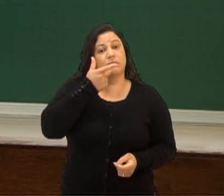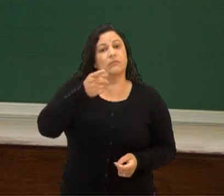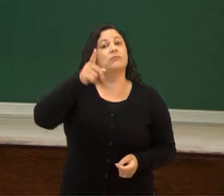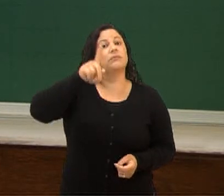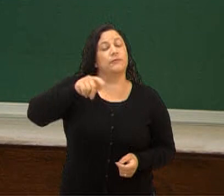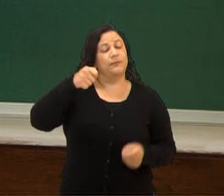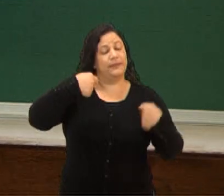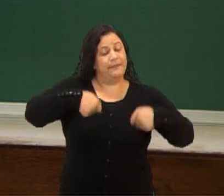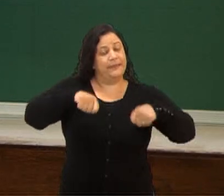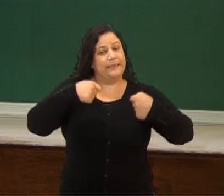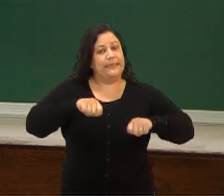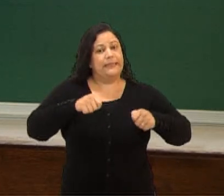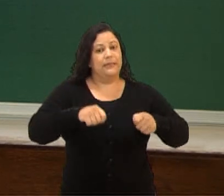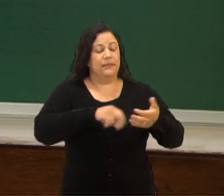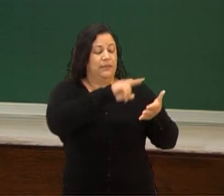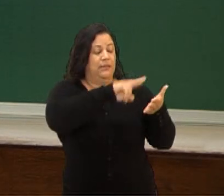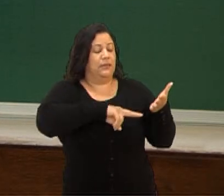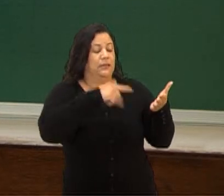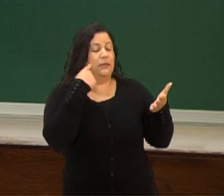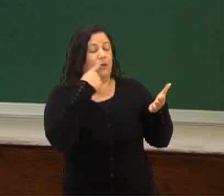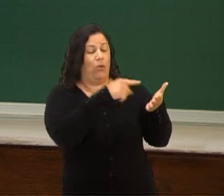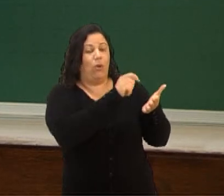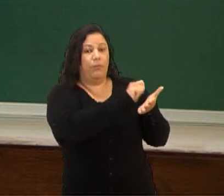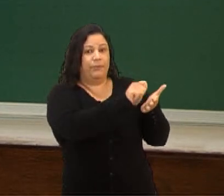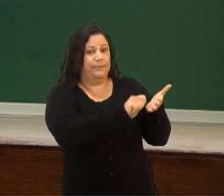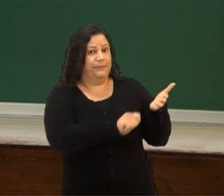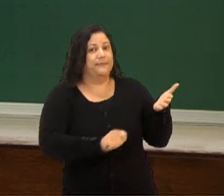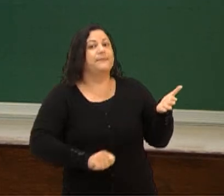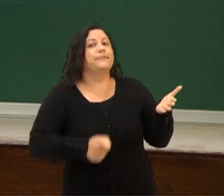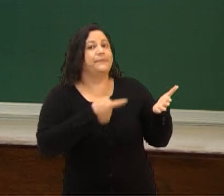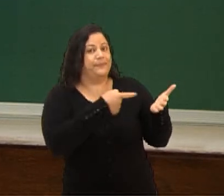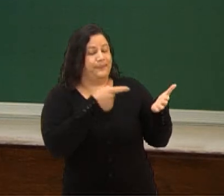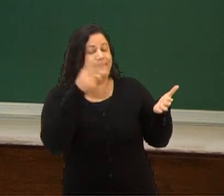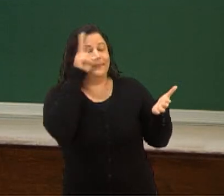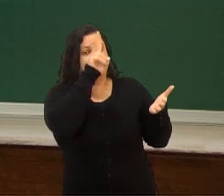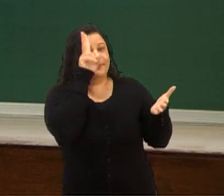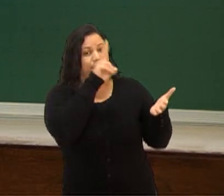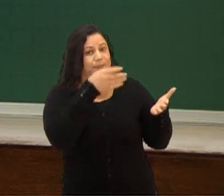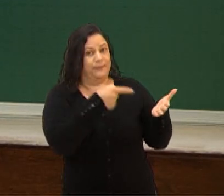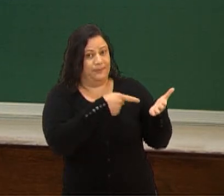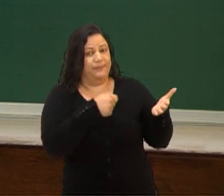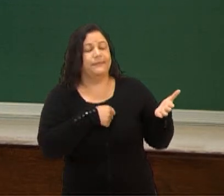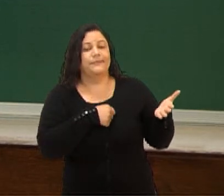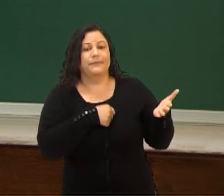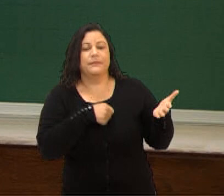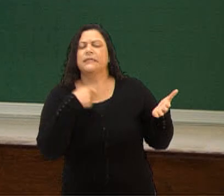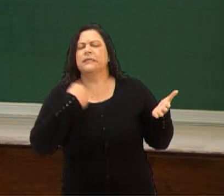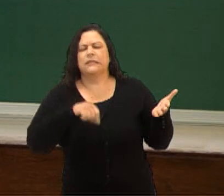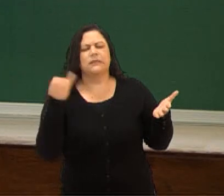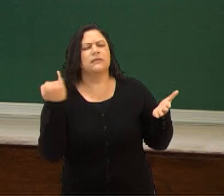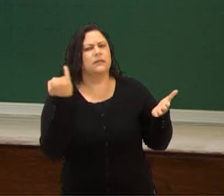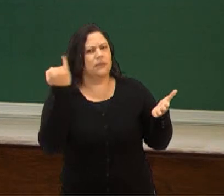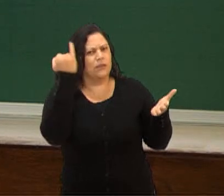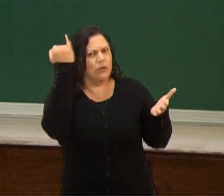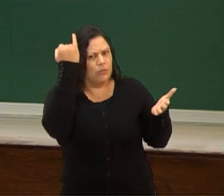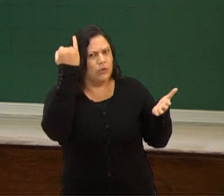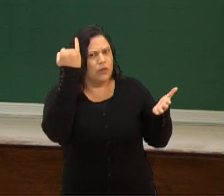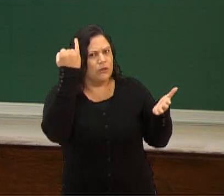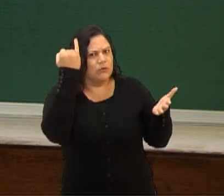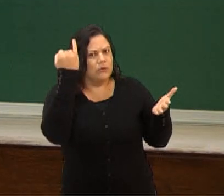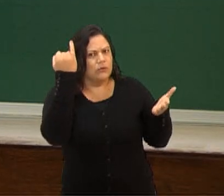seu caderno por enquanto para poder lembrar. Você pode deduzir até a fórmula, mas é importante que você tenha isso, um